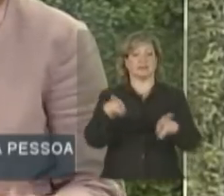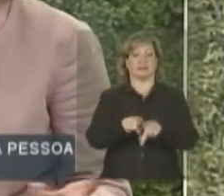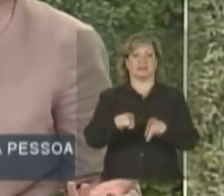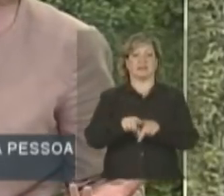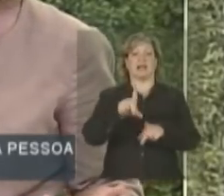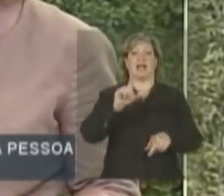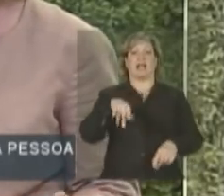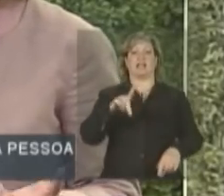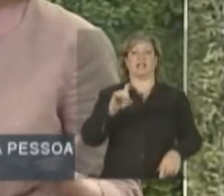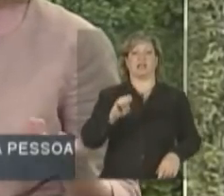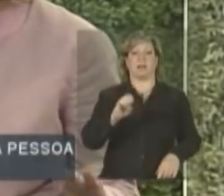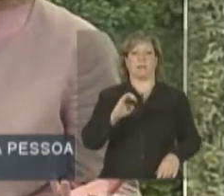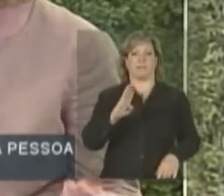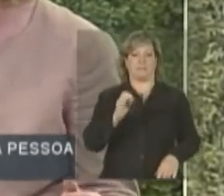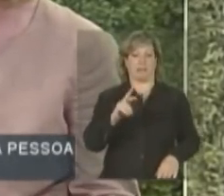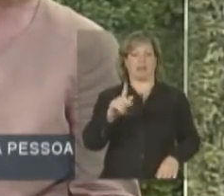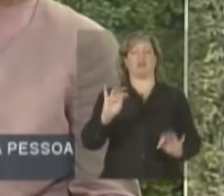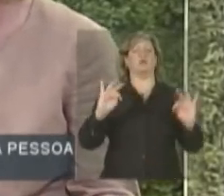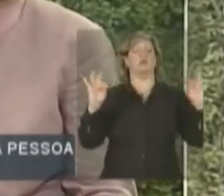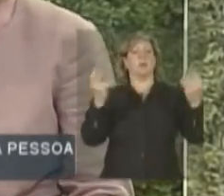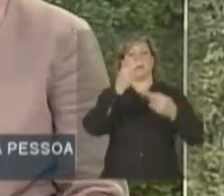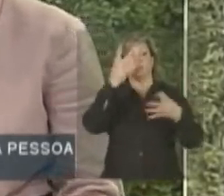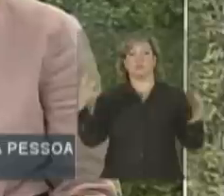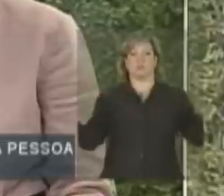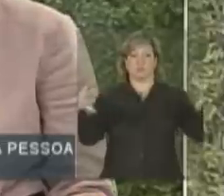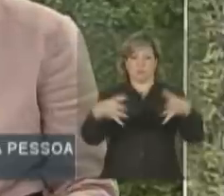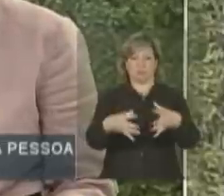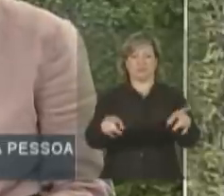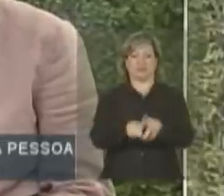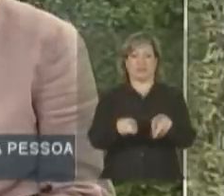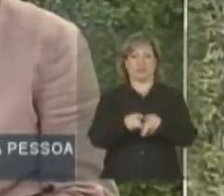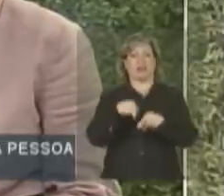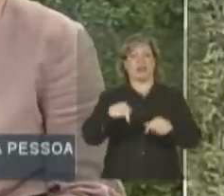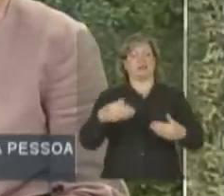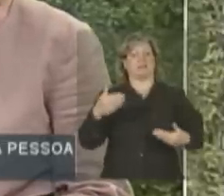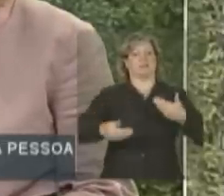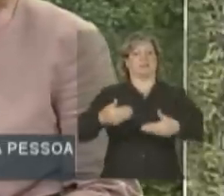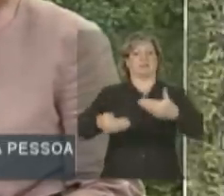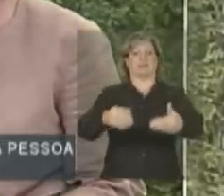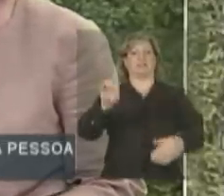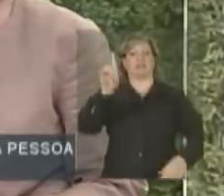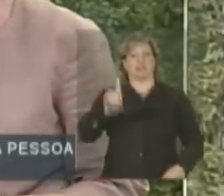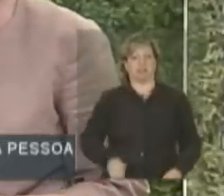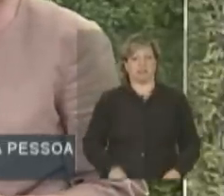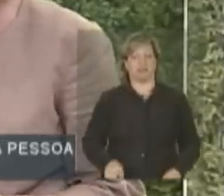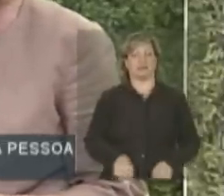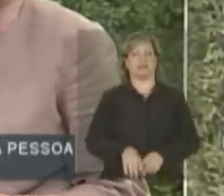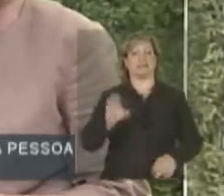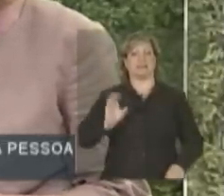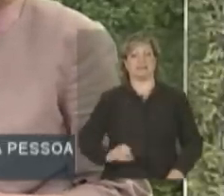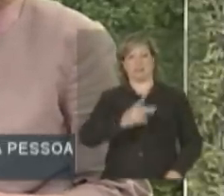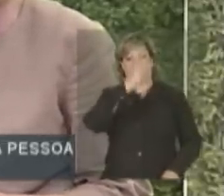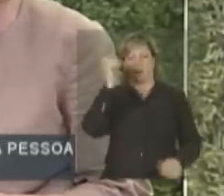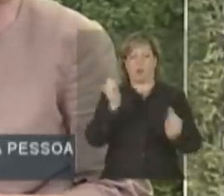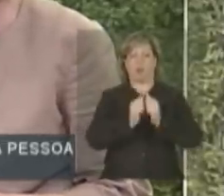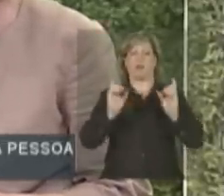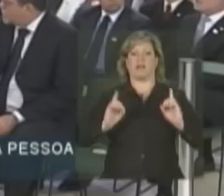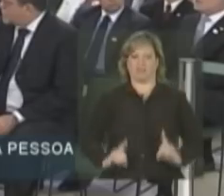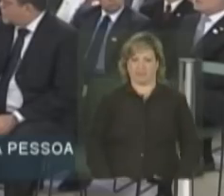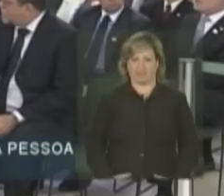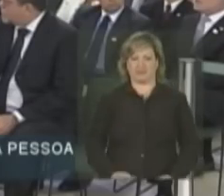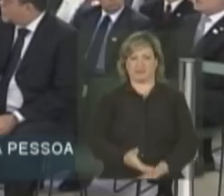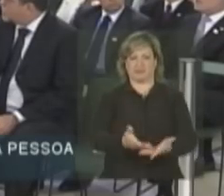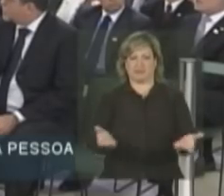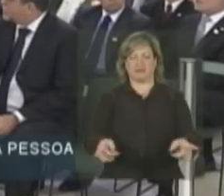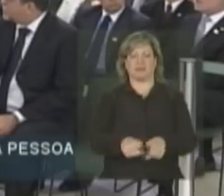a todos os parlamentares que são parte também desta caminhada por direitos e cidadania às pessoas com deficiência